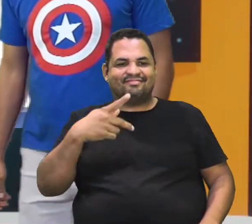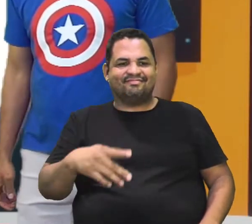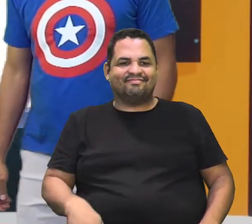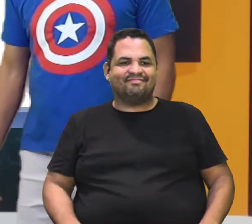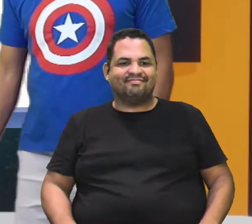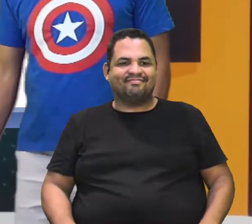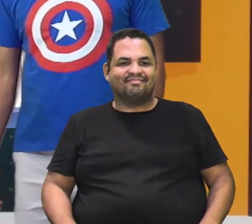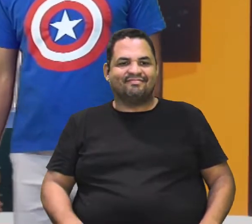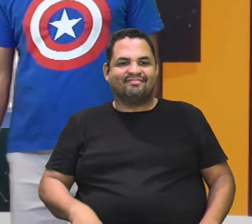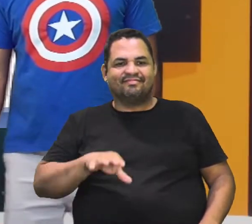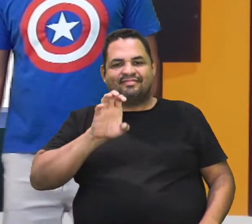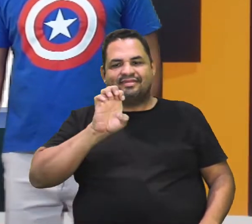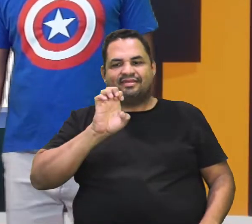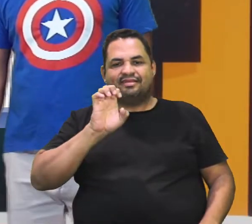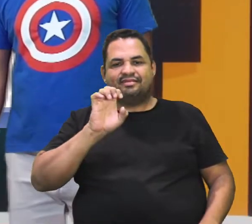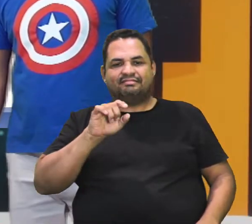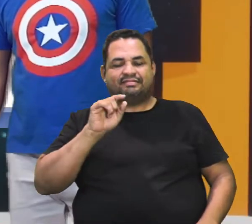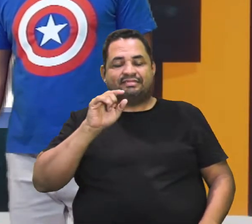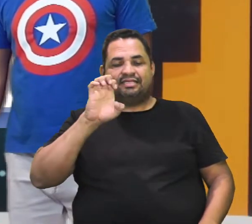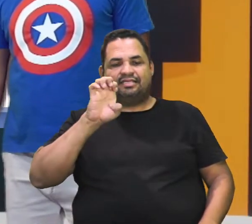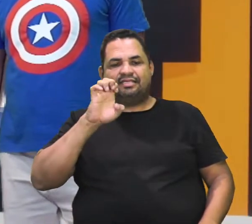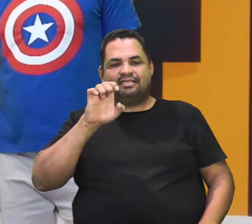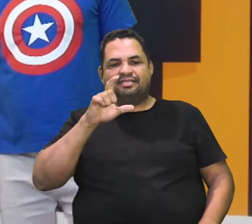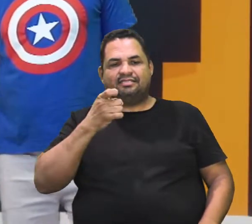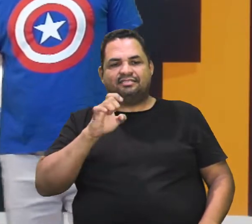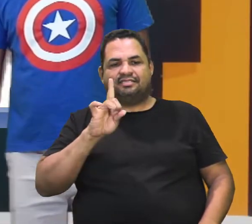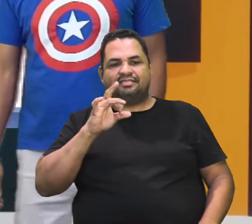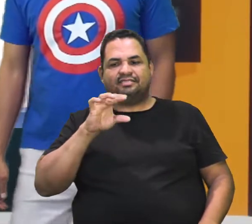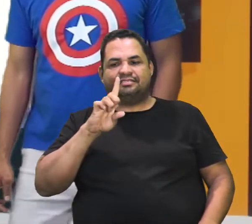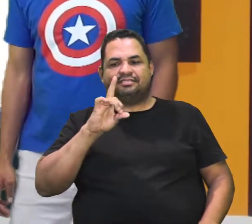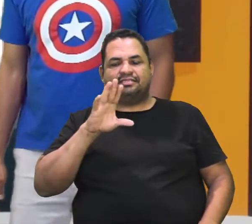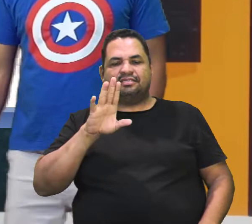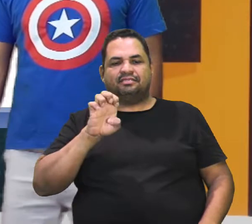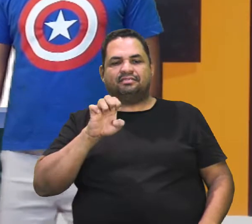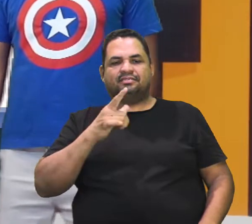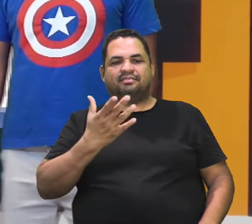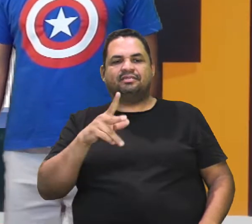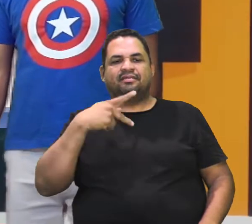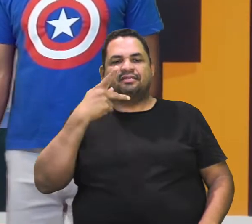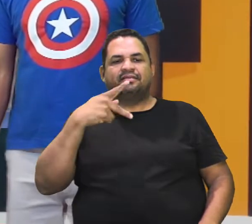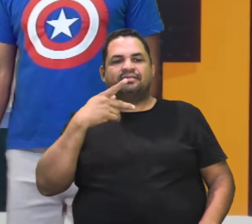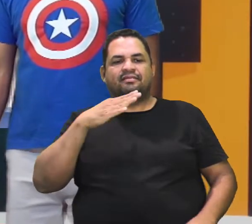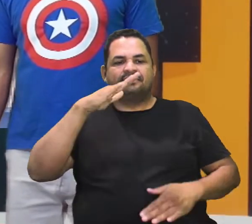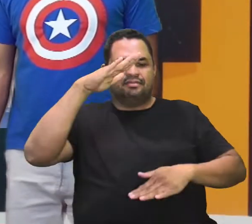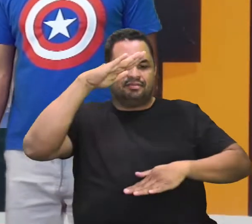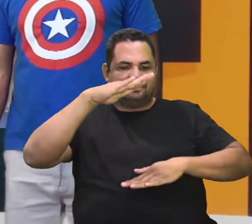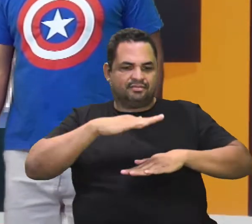aqui. Excentricidade. Então, quando você falar de excentricidade, você está falando de